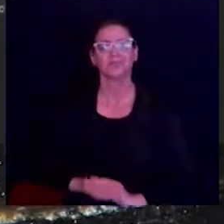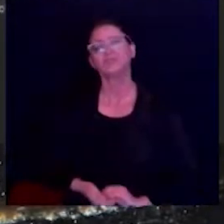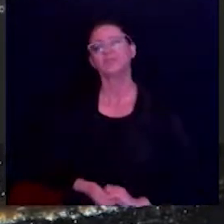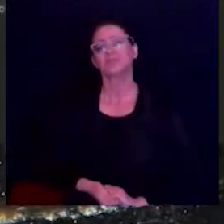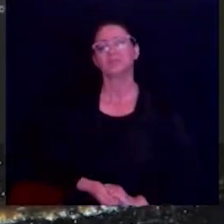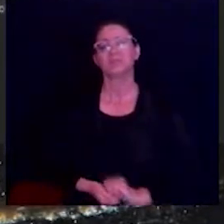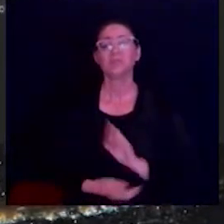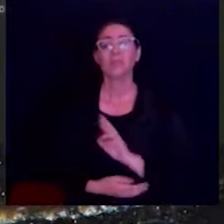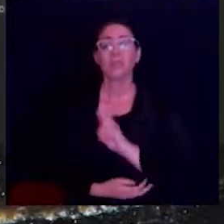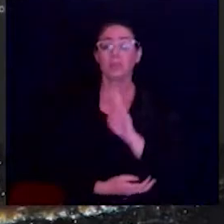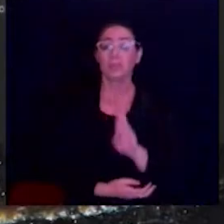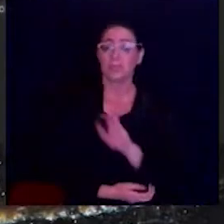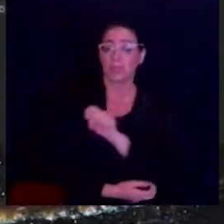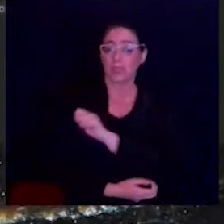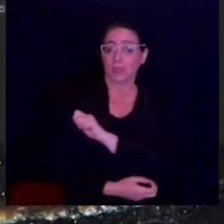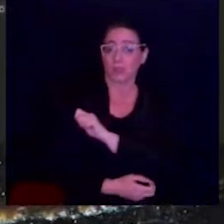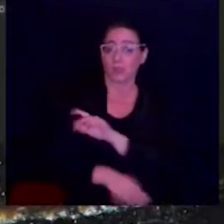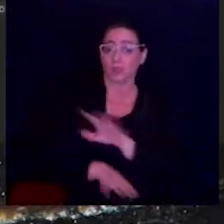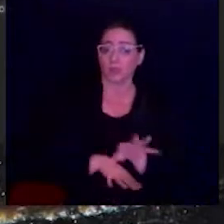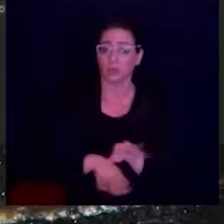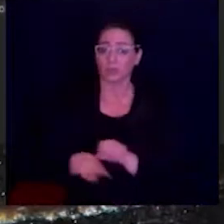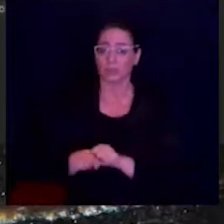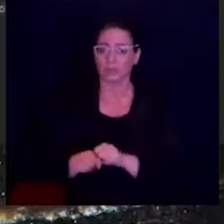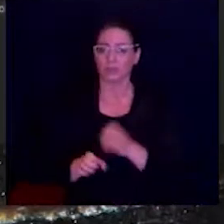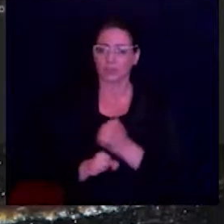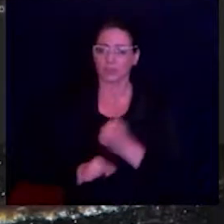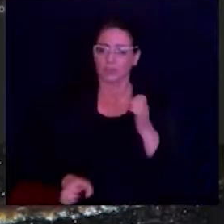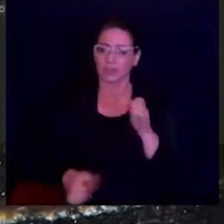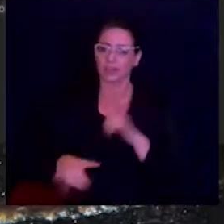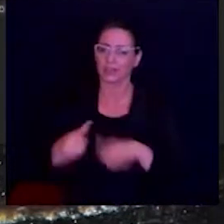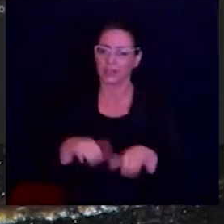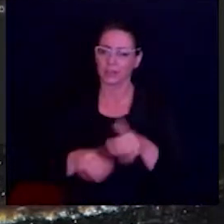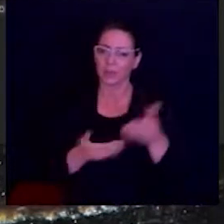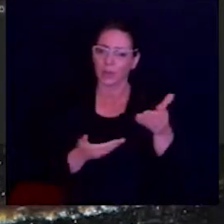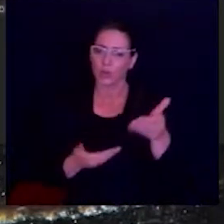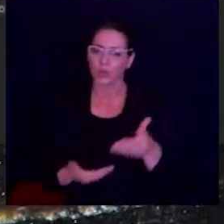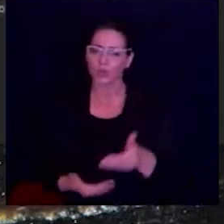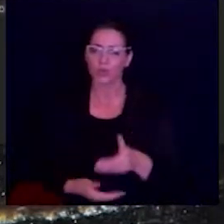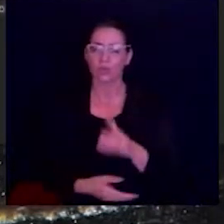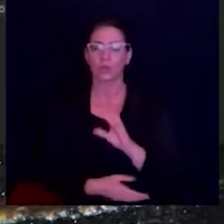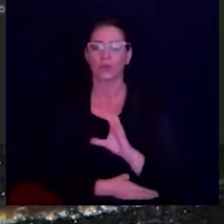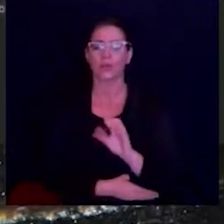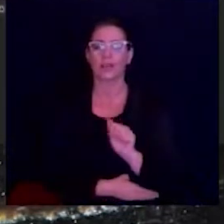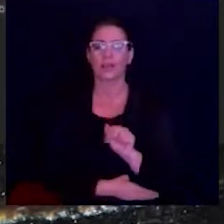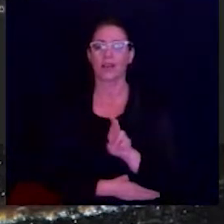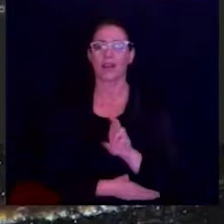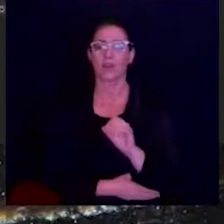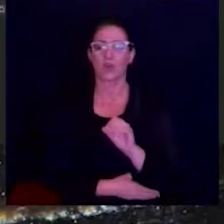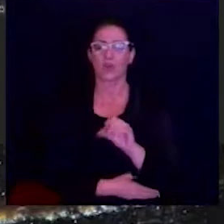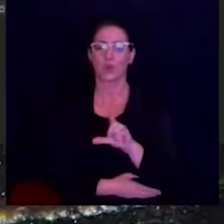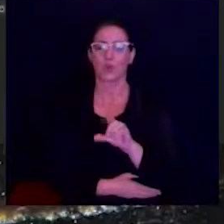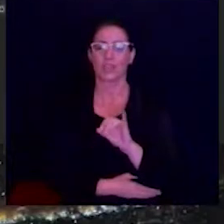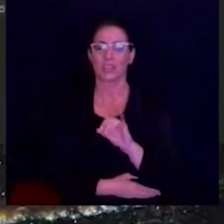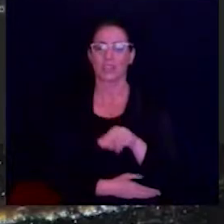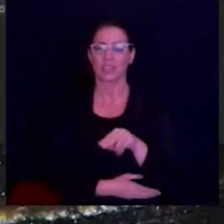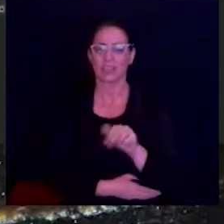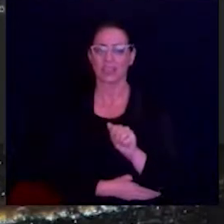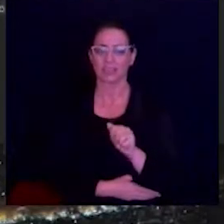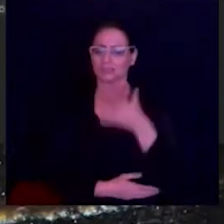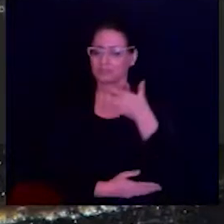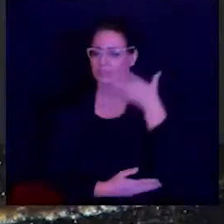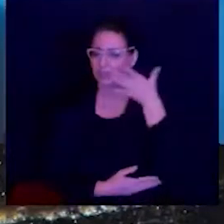Representando as bacharelas do curso de Engenharia Química, convidamos Carolina Ferreira Marques para proferir seu